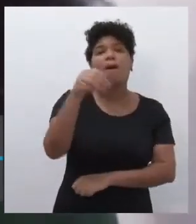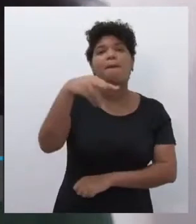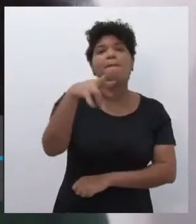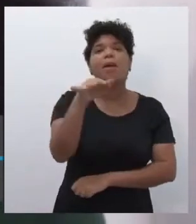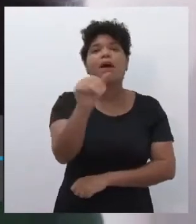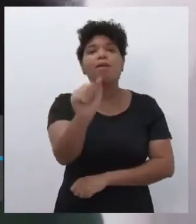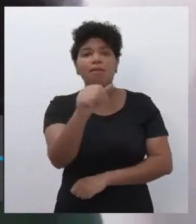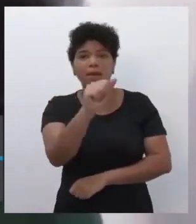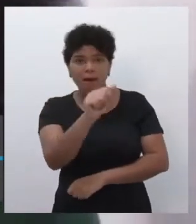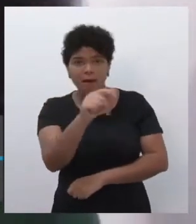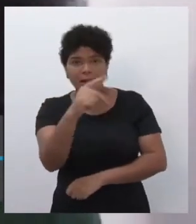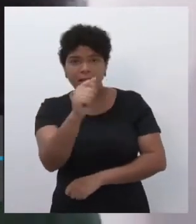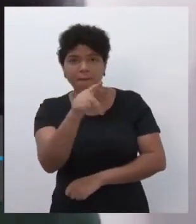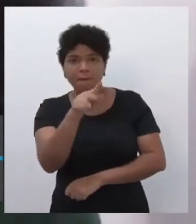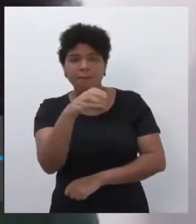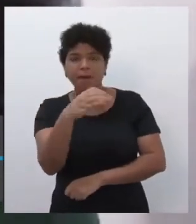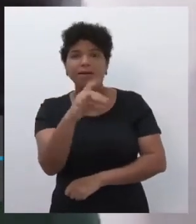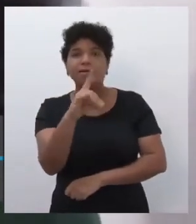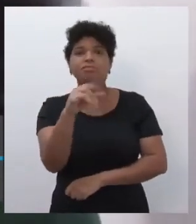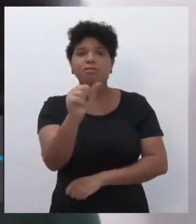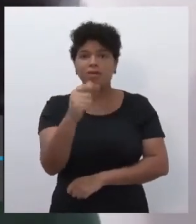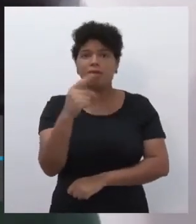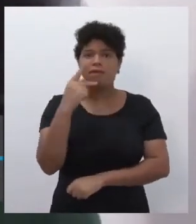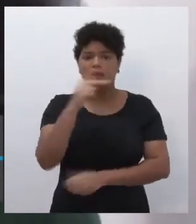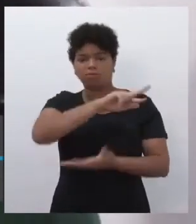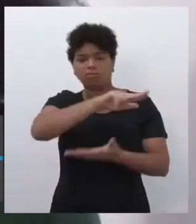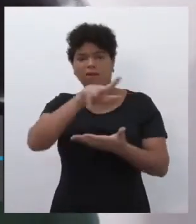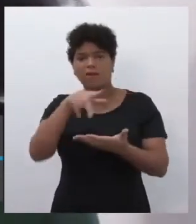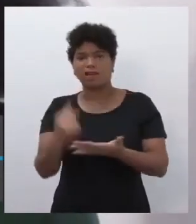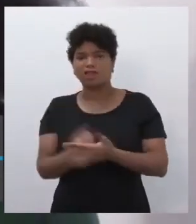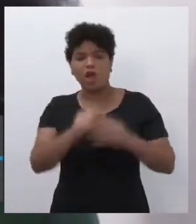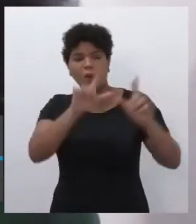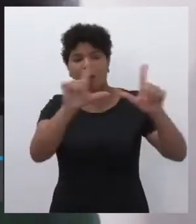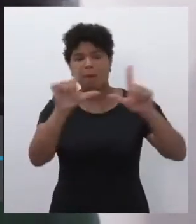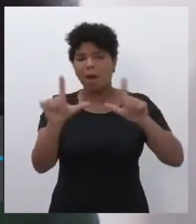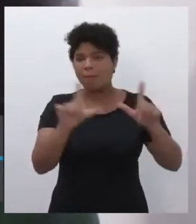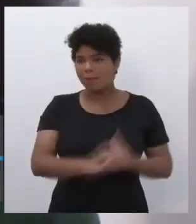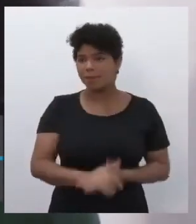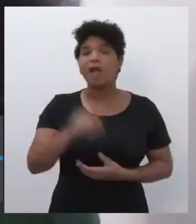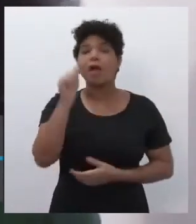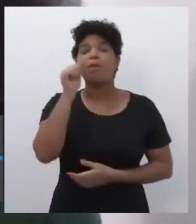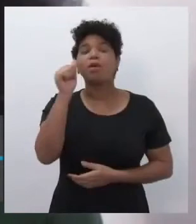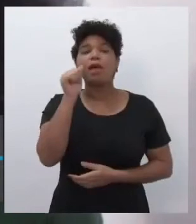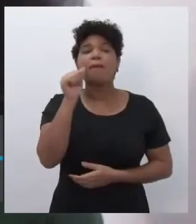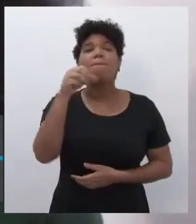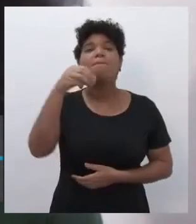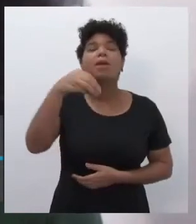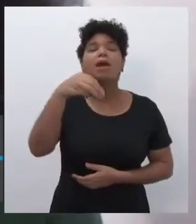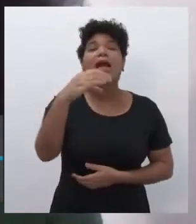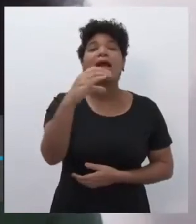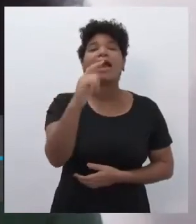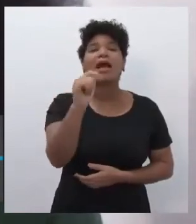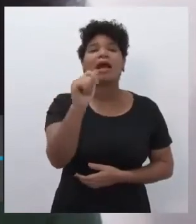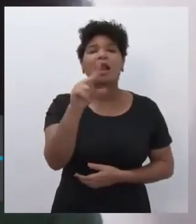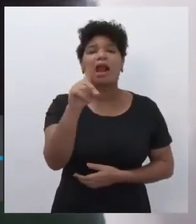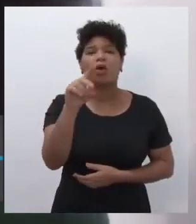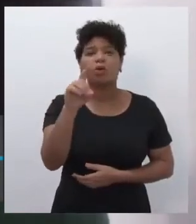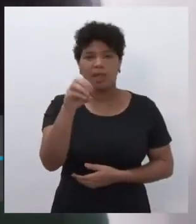reescrita. Muitas pessoas falaram imagens, professora Claudete falou charges,